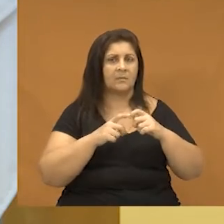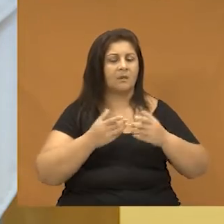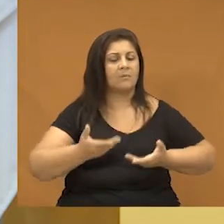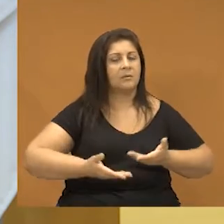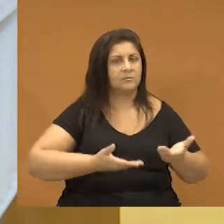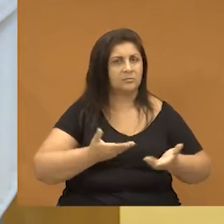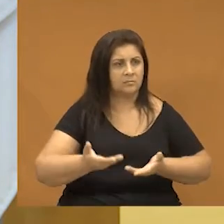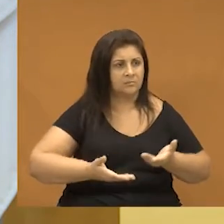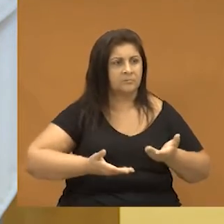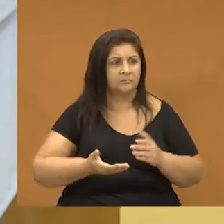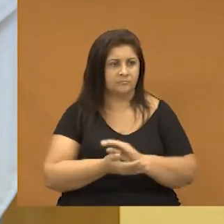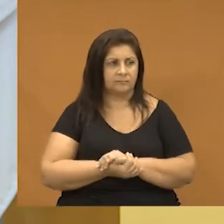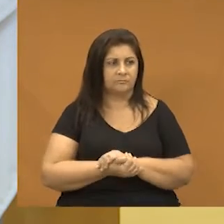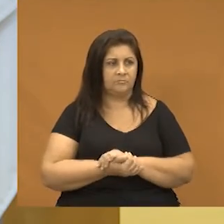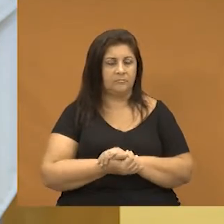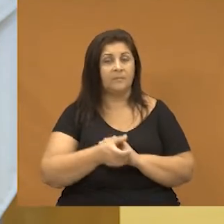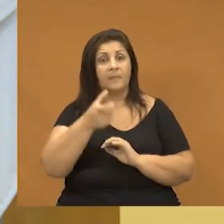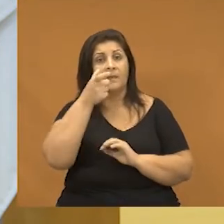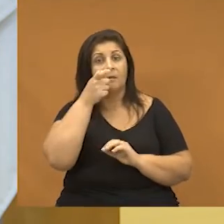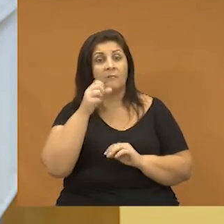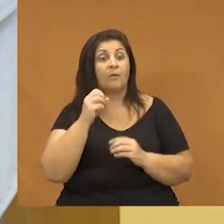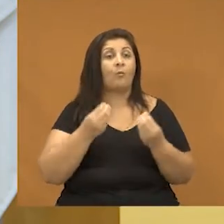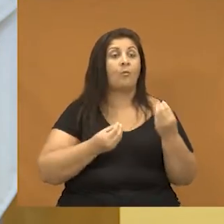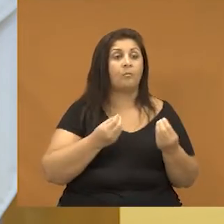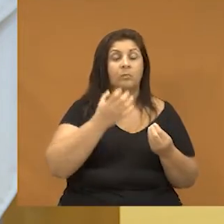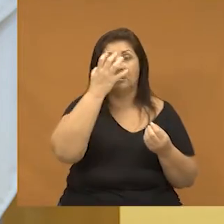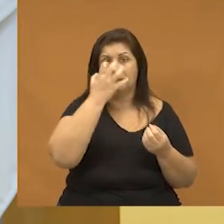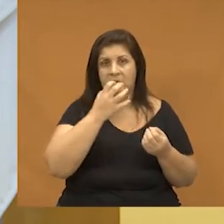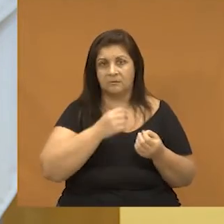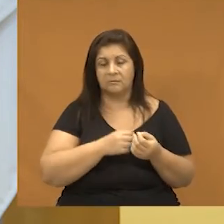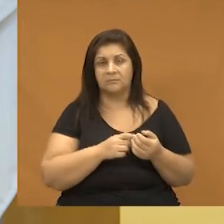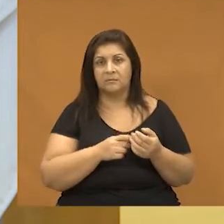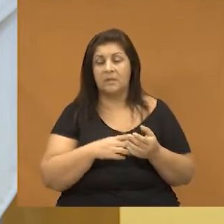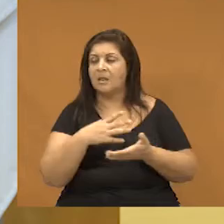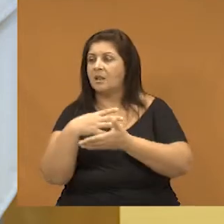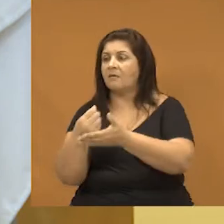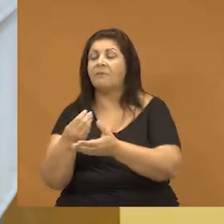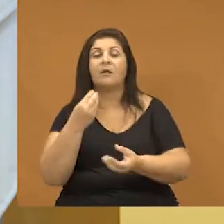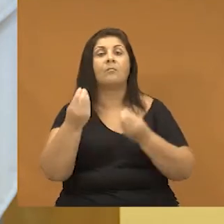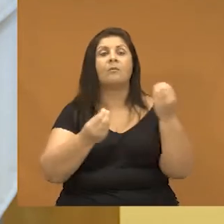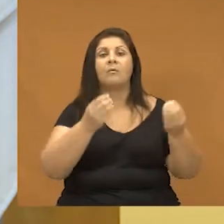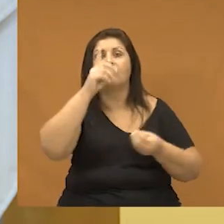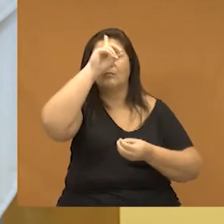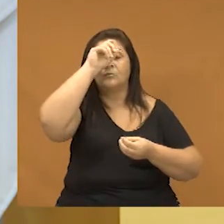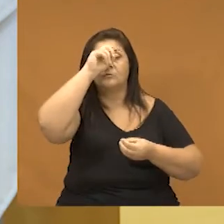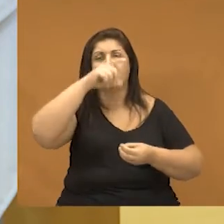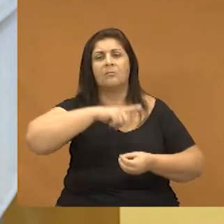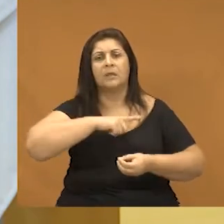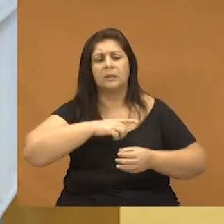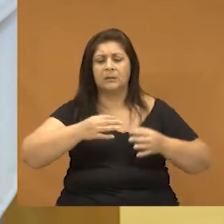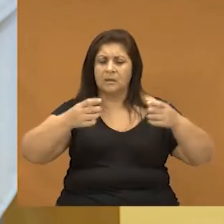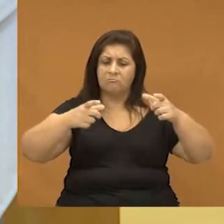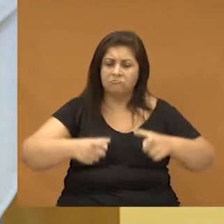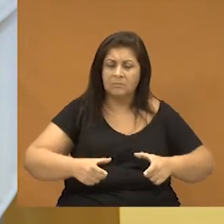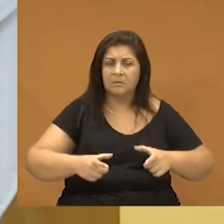atendimento inicial, segundo a gravidade daquela lesão, direcionar a hospitais, evidentemente, que tem uma estrutura